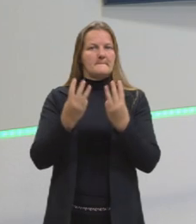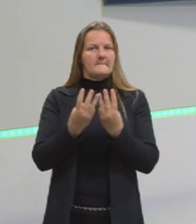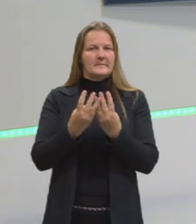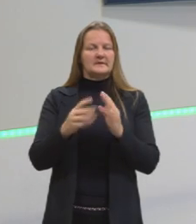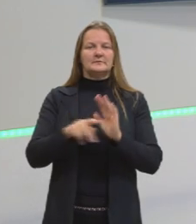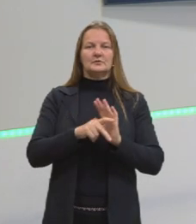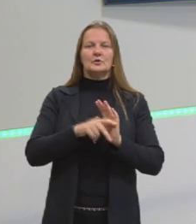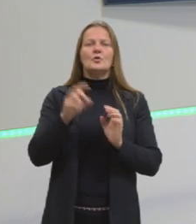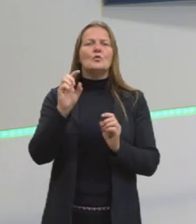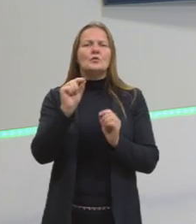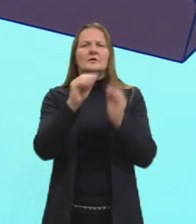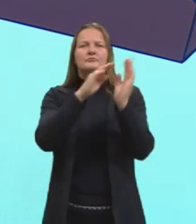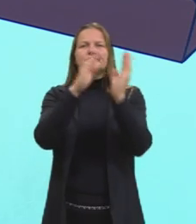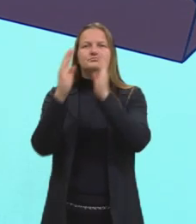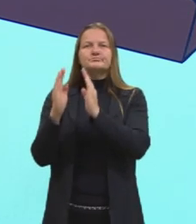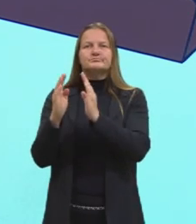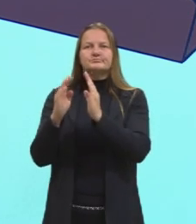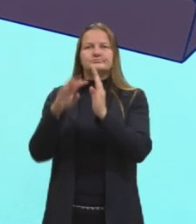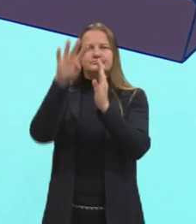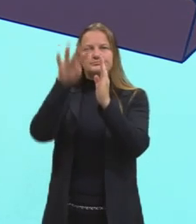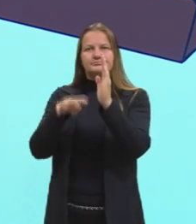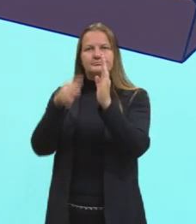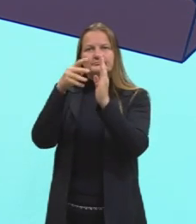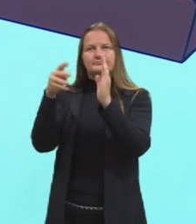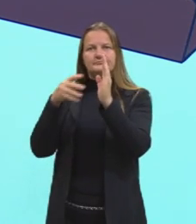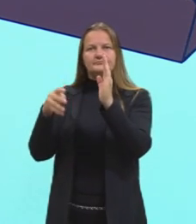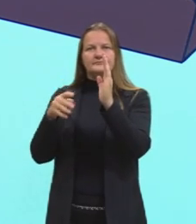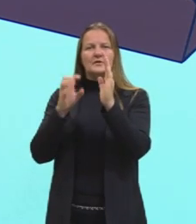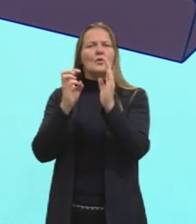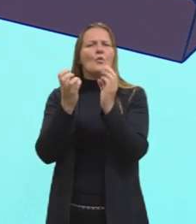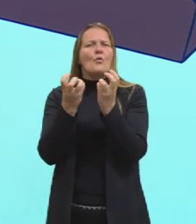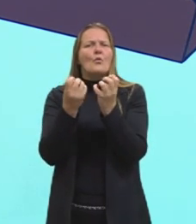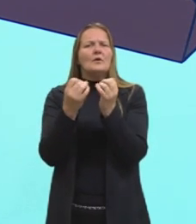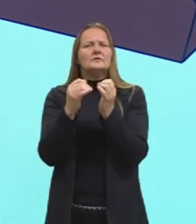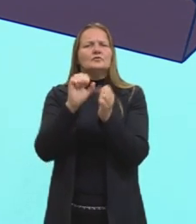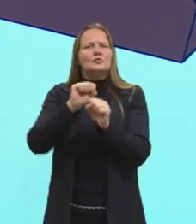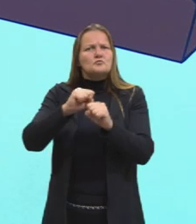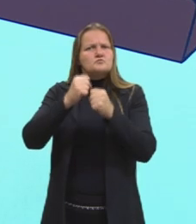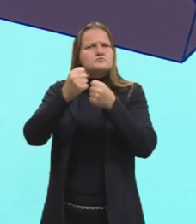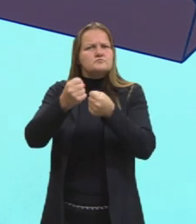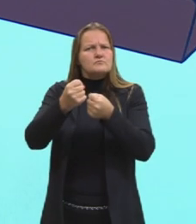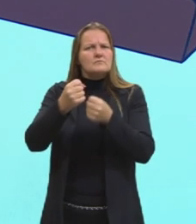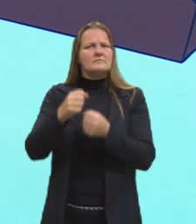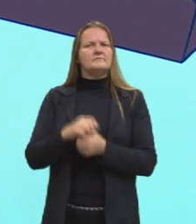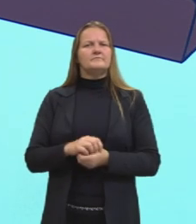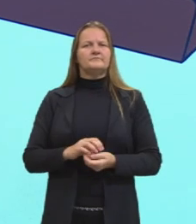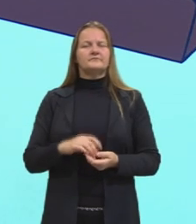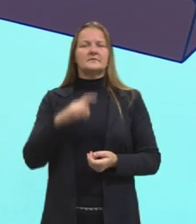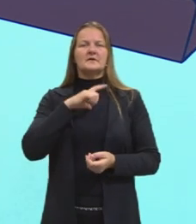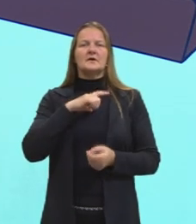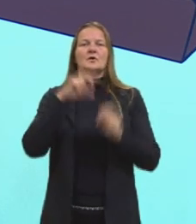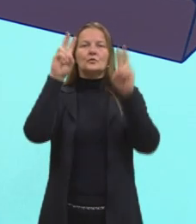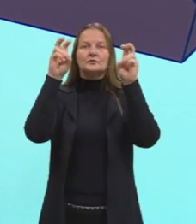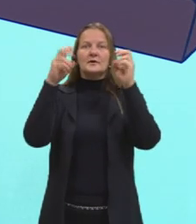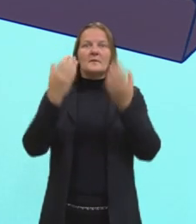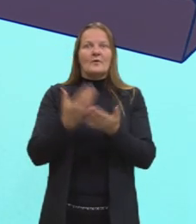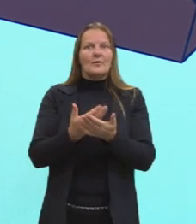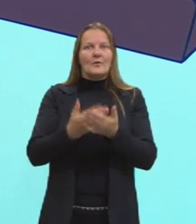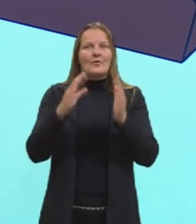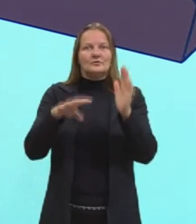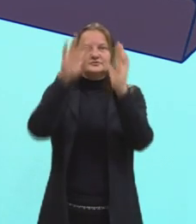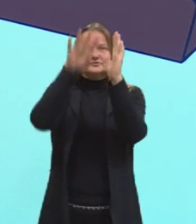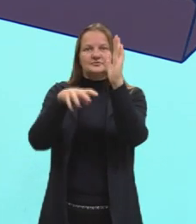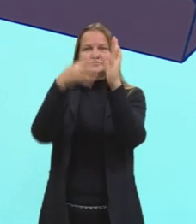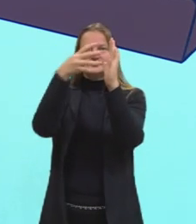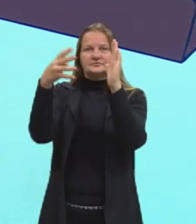e o que que a gente veio aqui valor energia energético na tabela tá que é um dos assuntos que a gente vai falar hoje